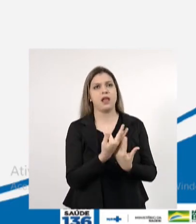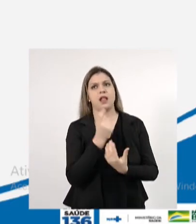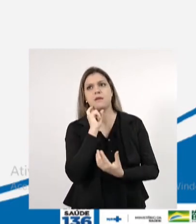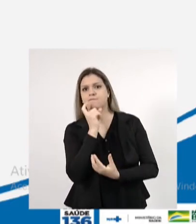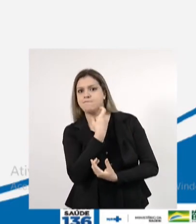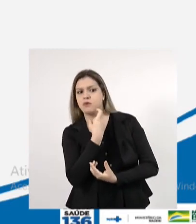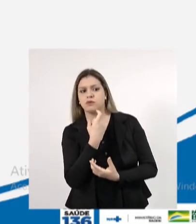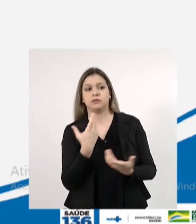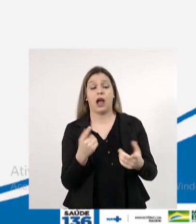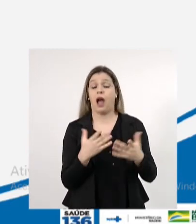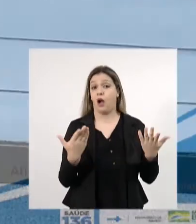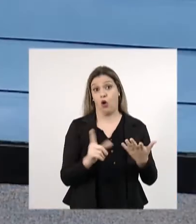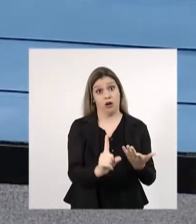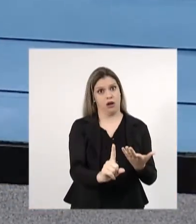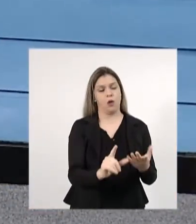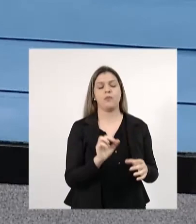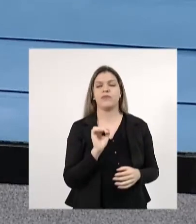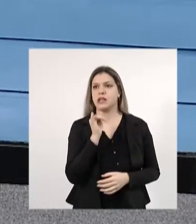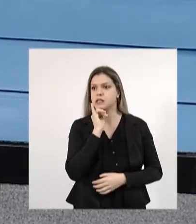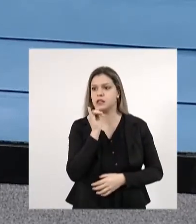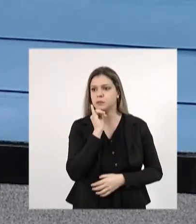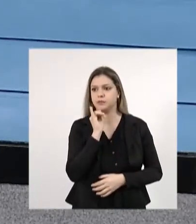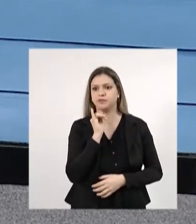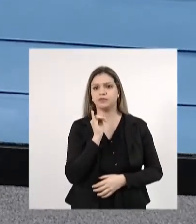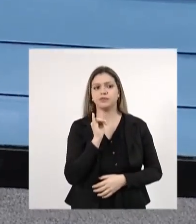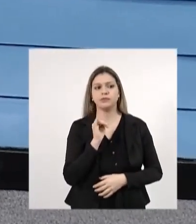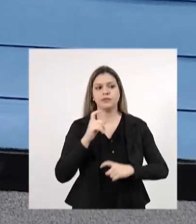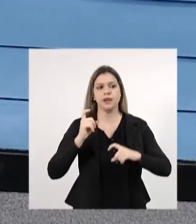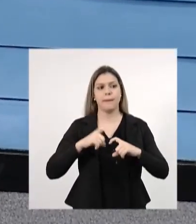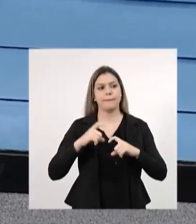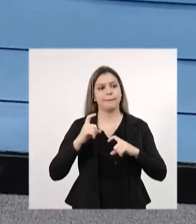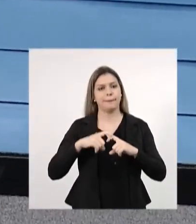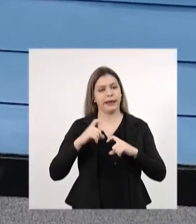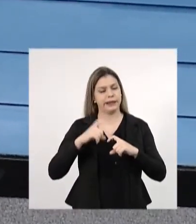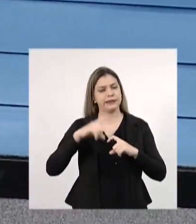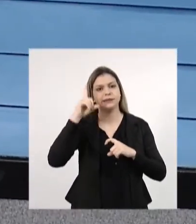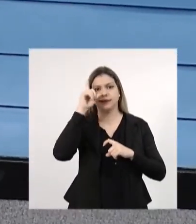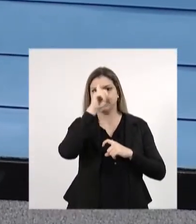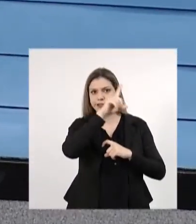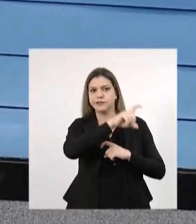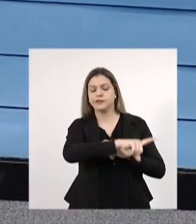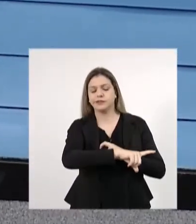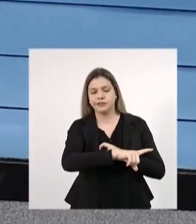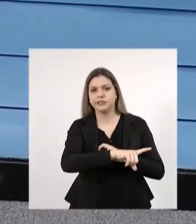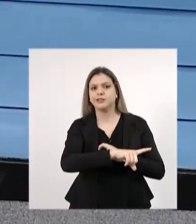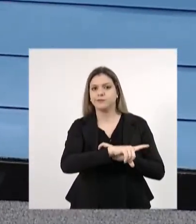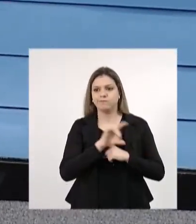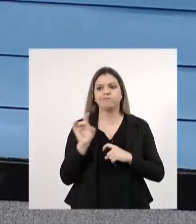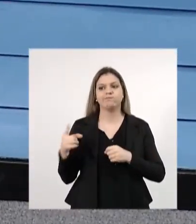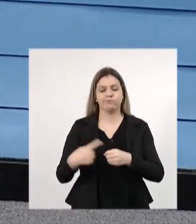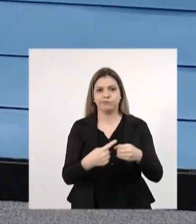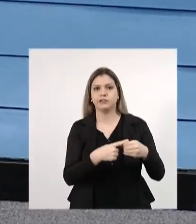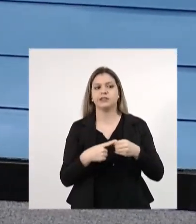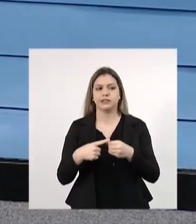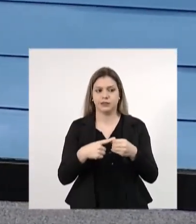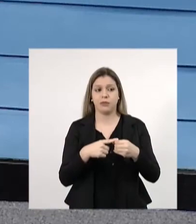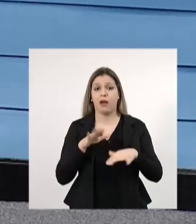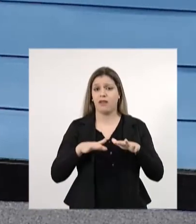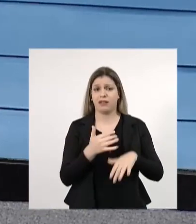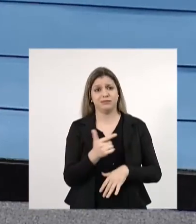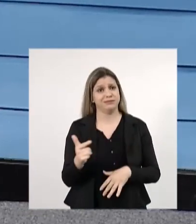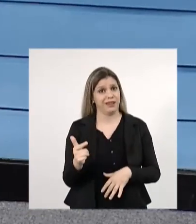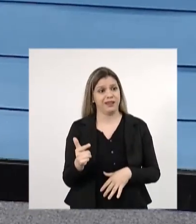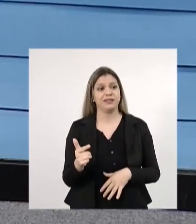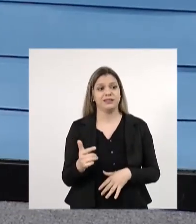ou do serviço. Agora não. Por exemplo, a gente sabe que médico é um grande problema para todos os municípios. Quando não tinha